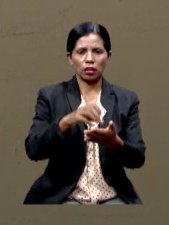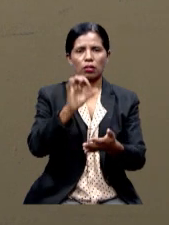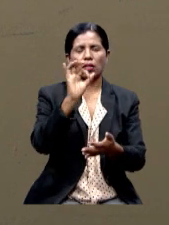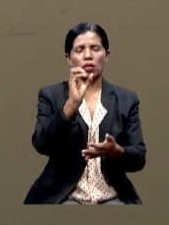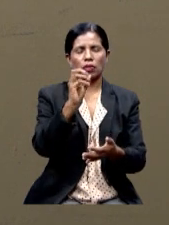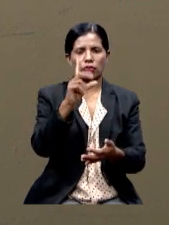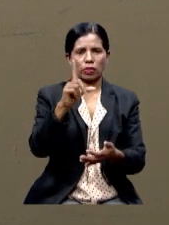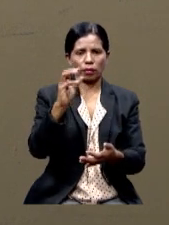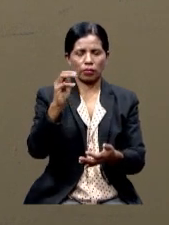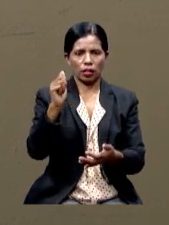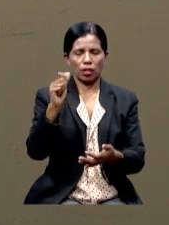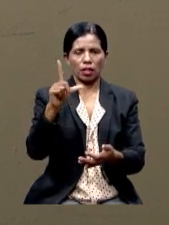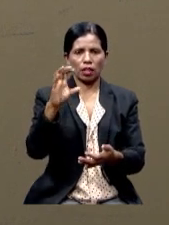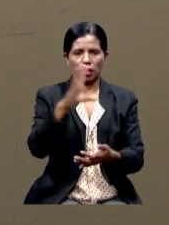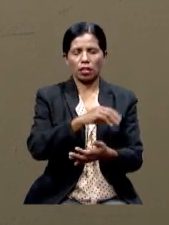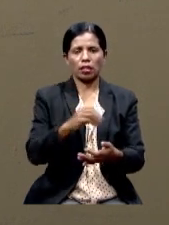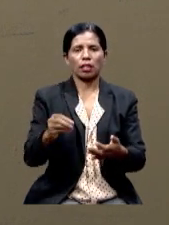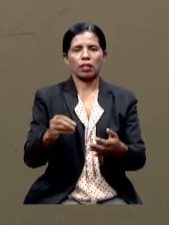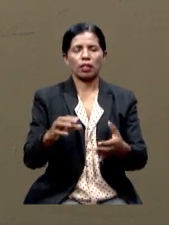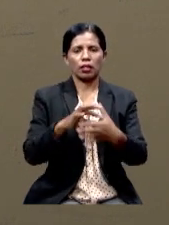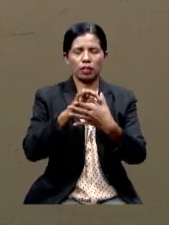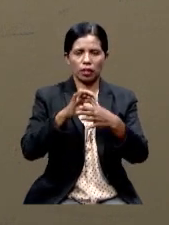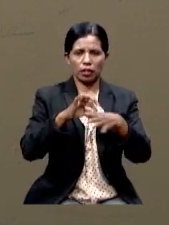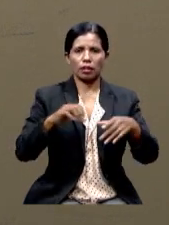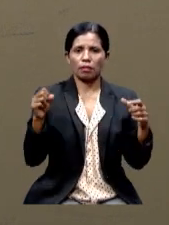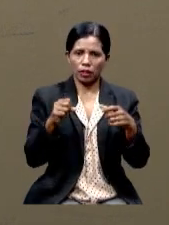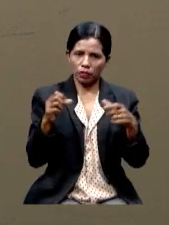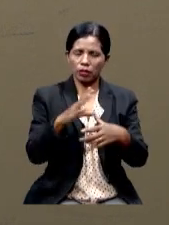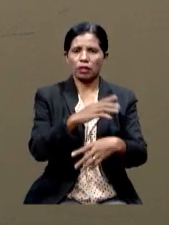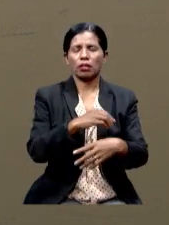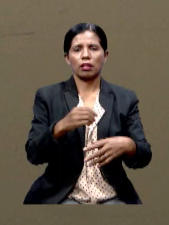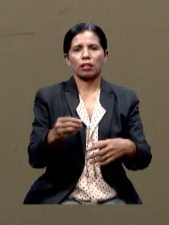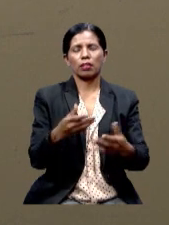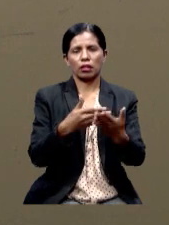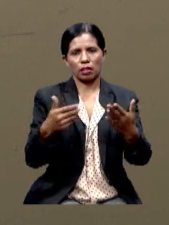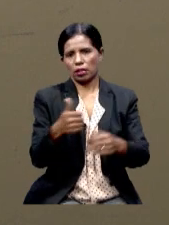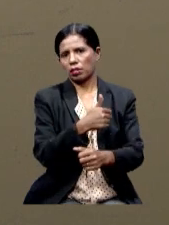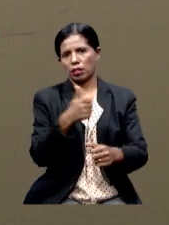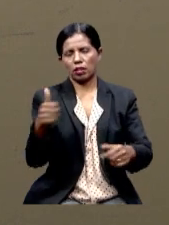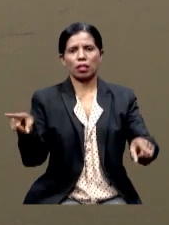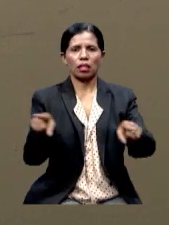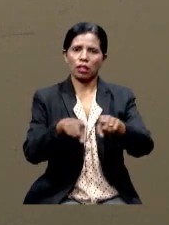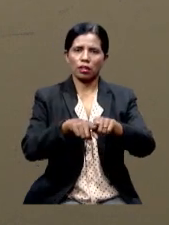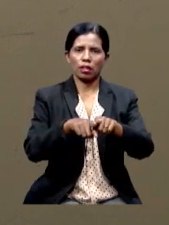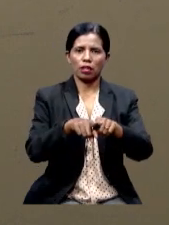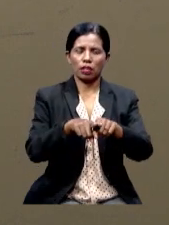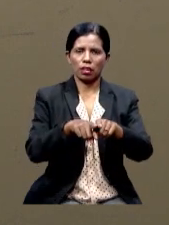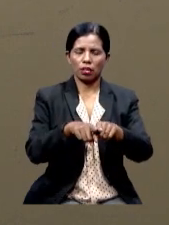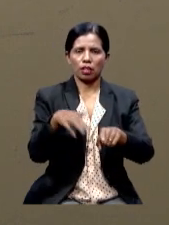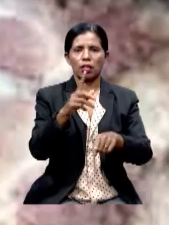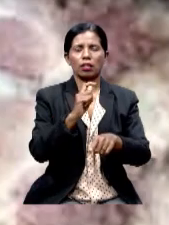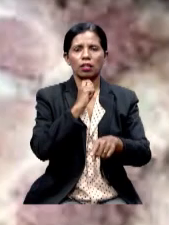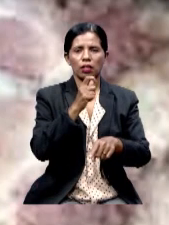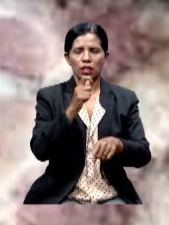de livo produto ayam poton no produto sira industria de larga nesa na tahu o tempe,